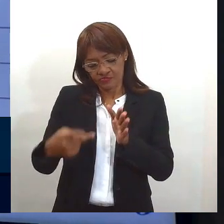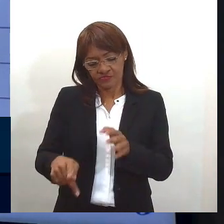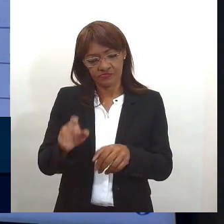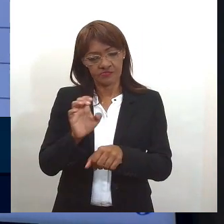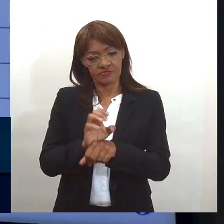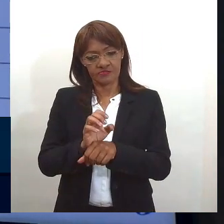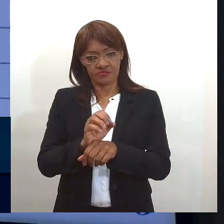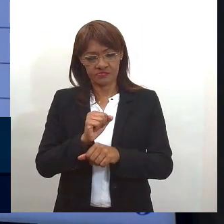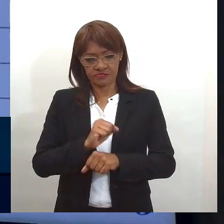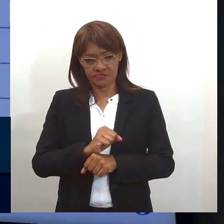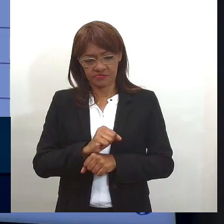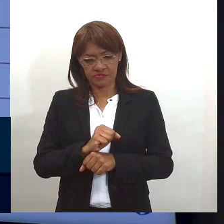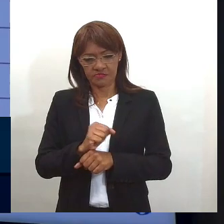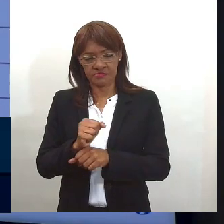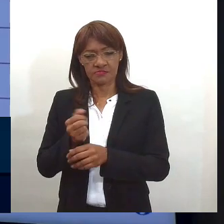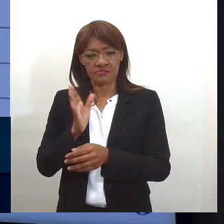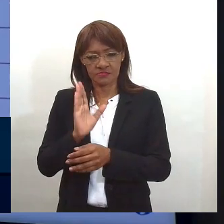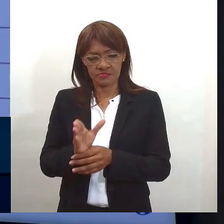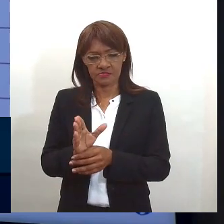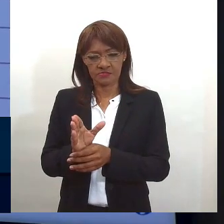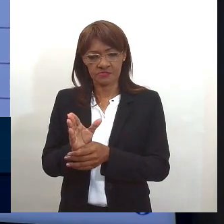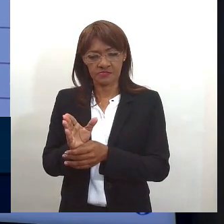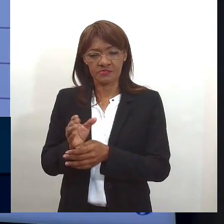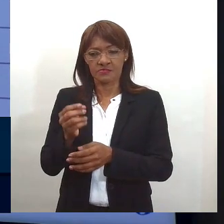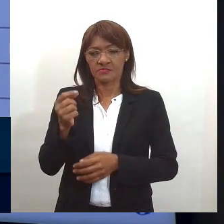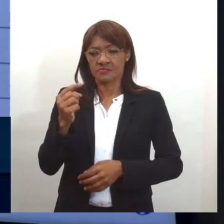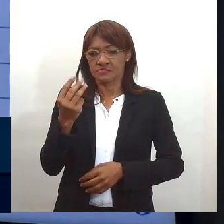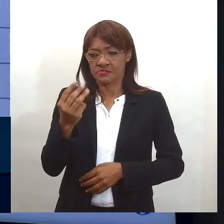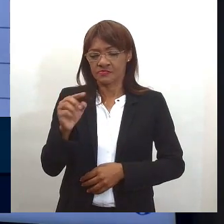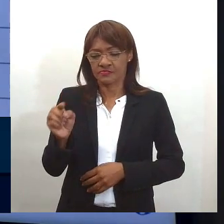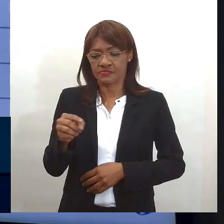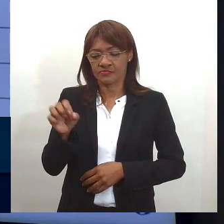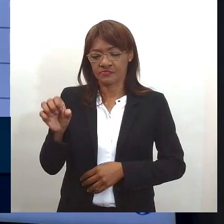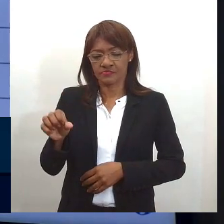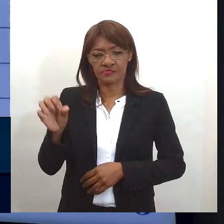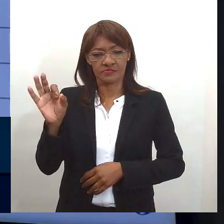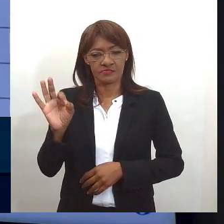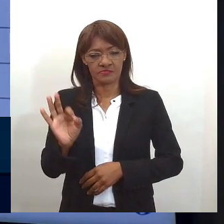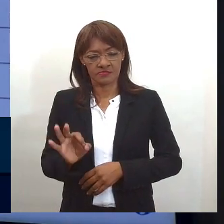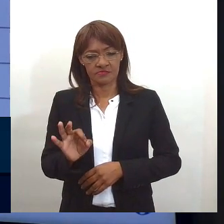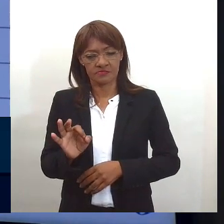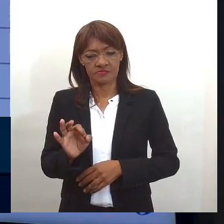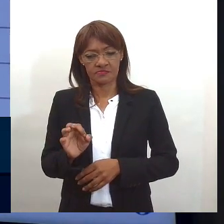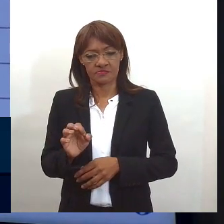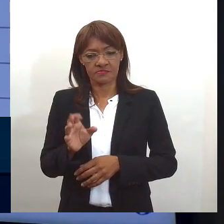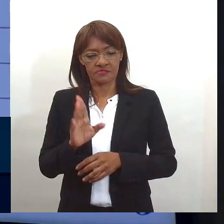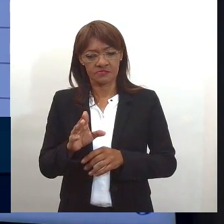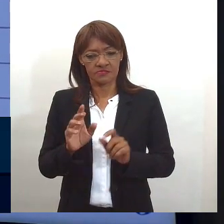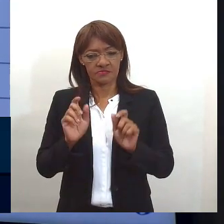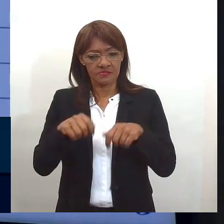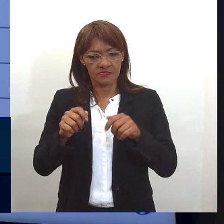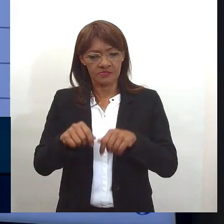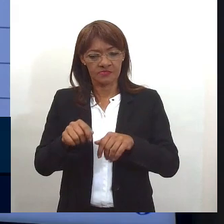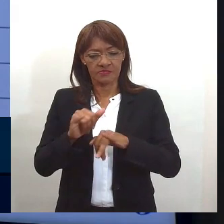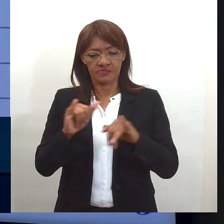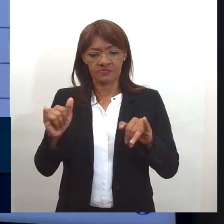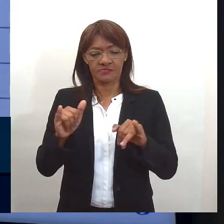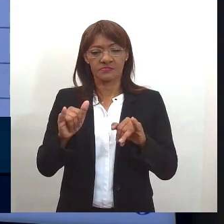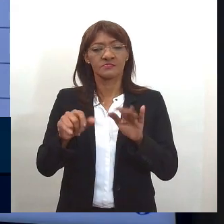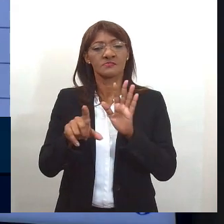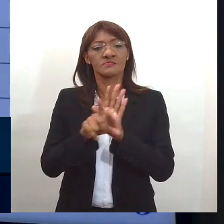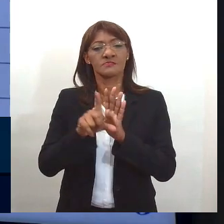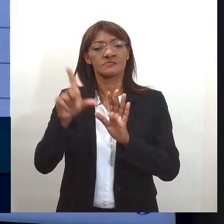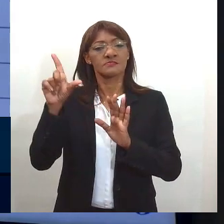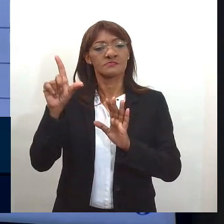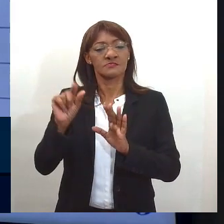de 13,9% em decorrência da, como a gente pode lembrar, da lei que reduziu, que acabou, extinguiu a alíquota de